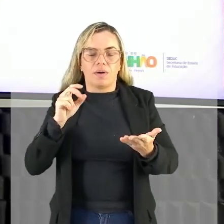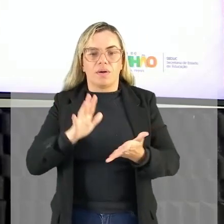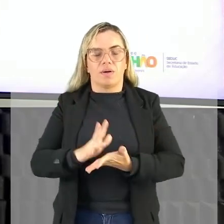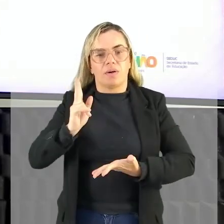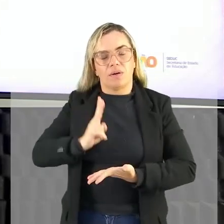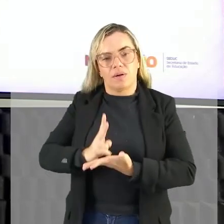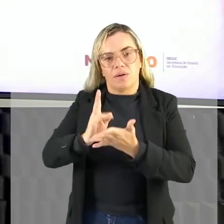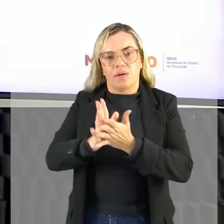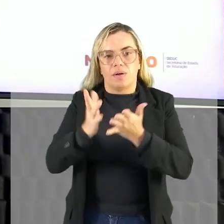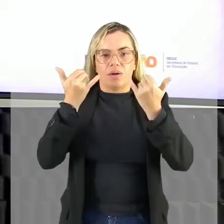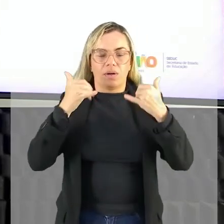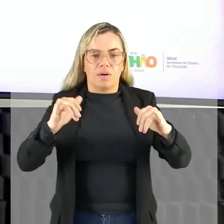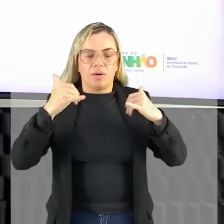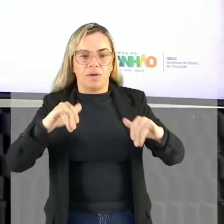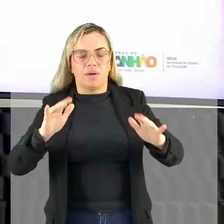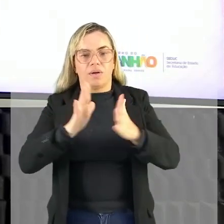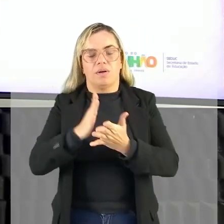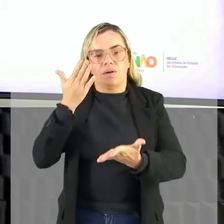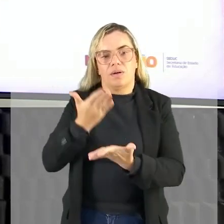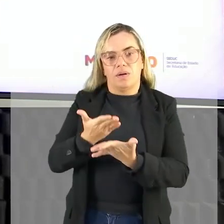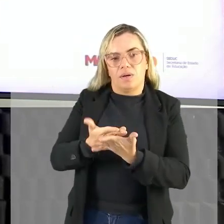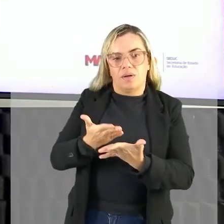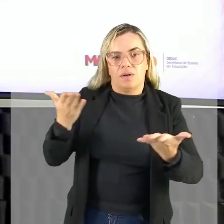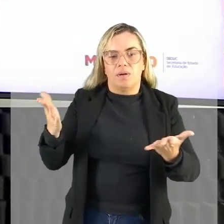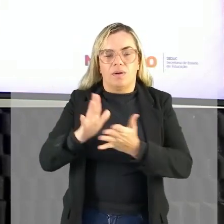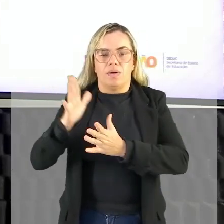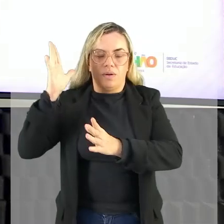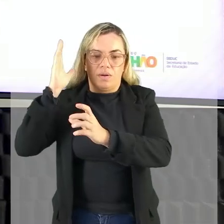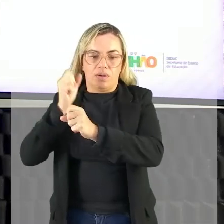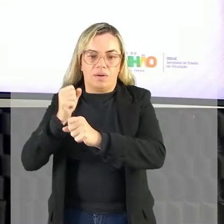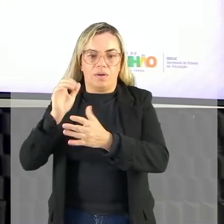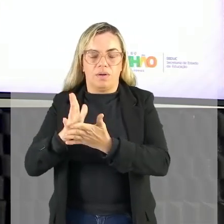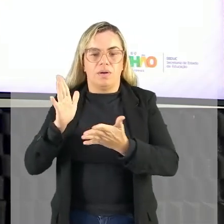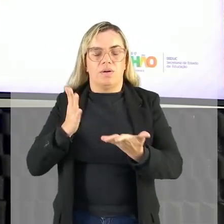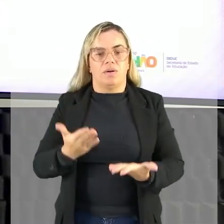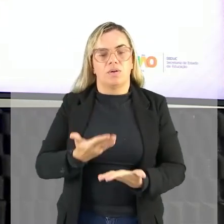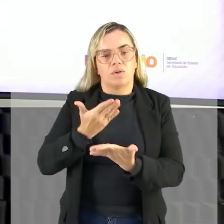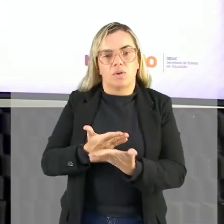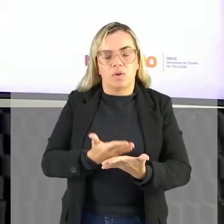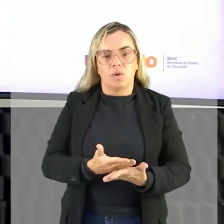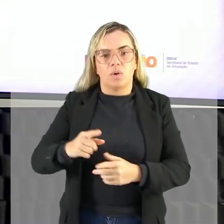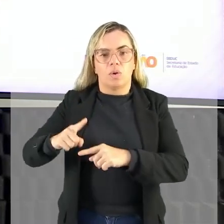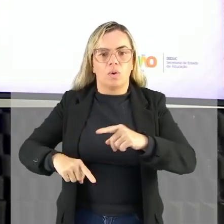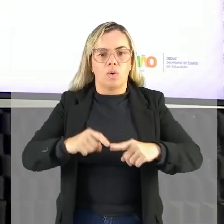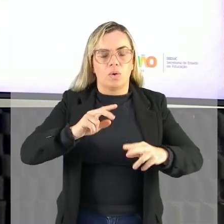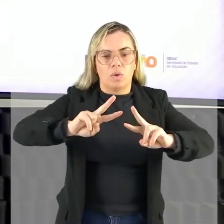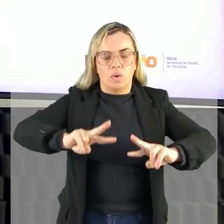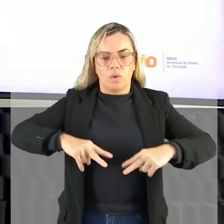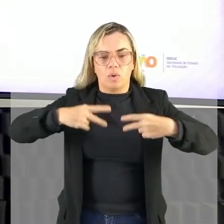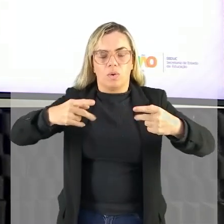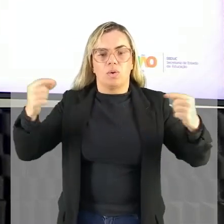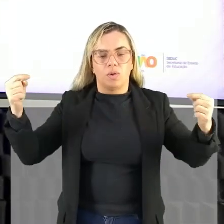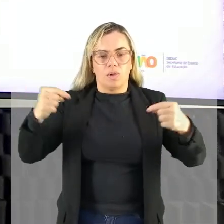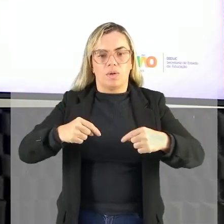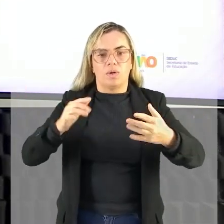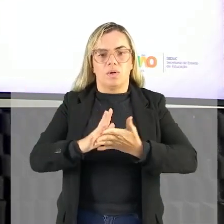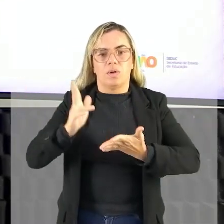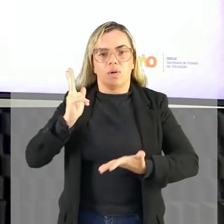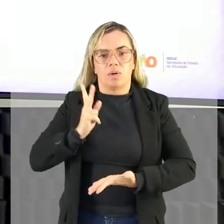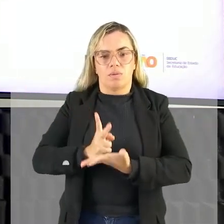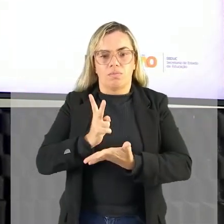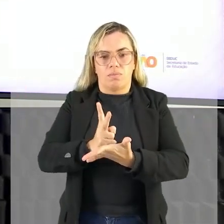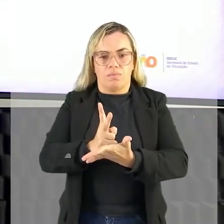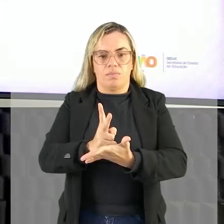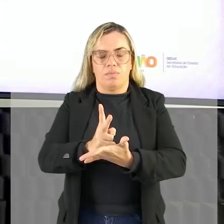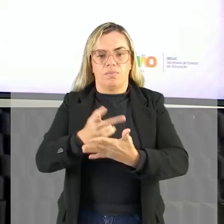Sempre aviso, né, estudem, revisem aí no material que está no link, tá, abaixo, e vamos continuar